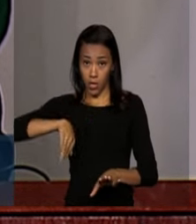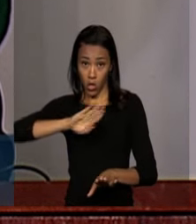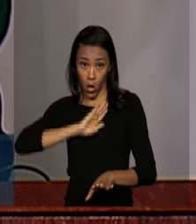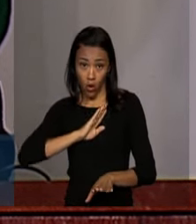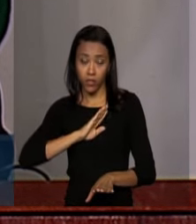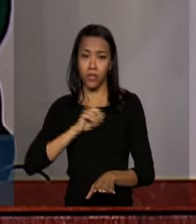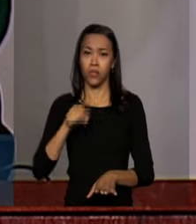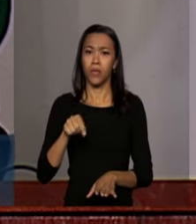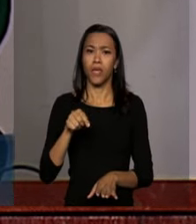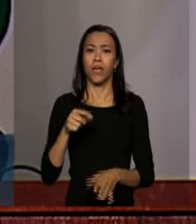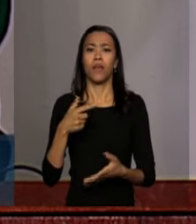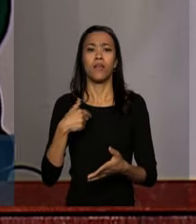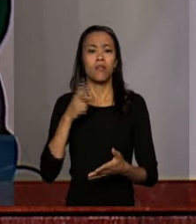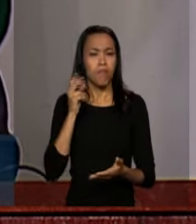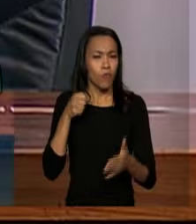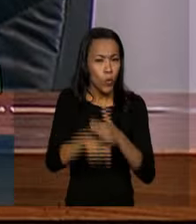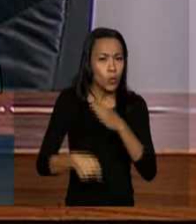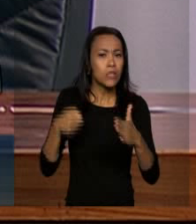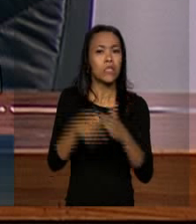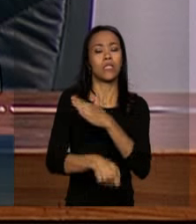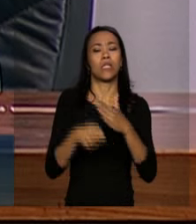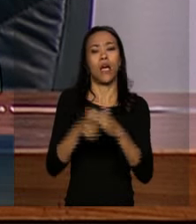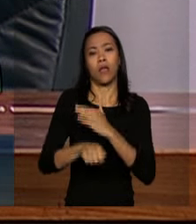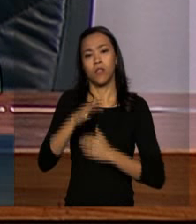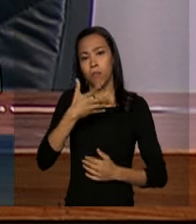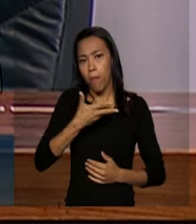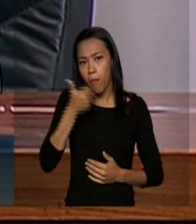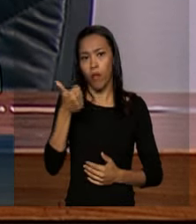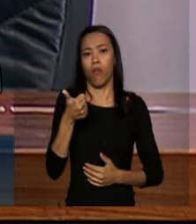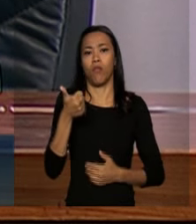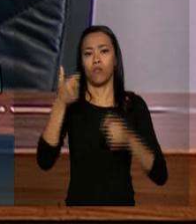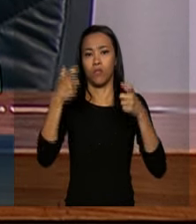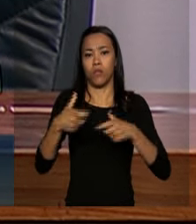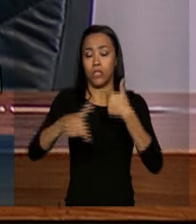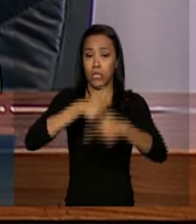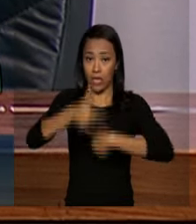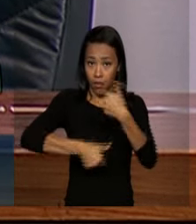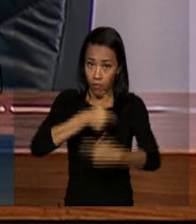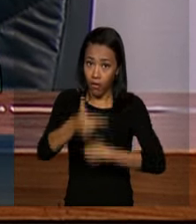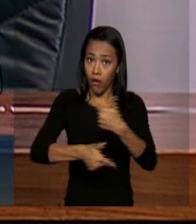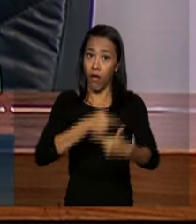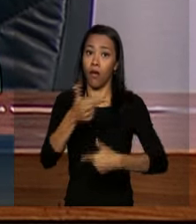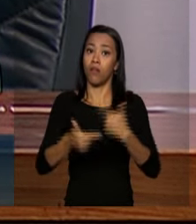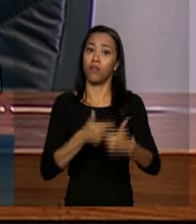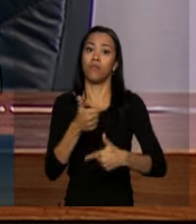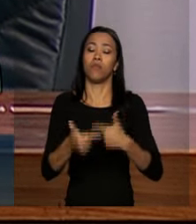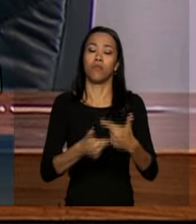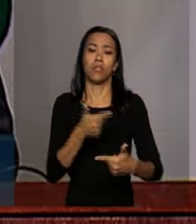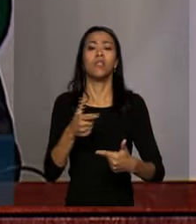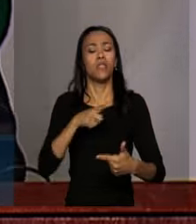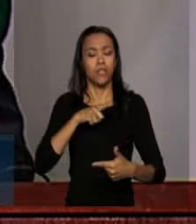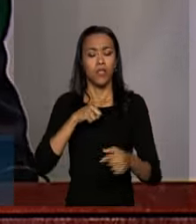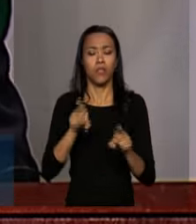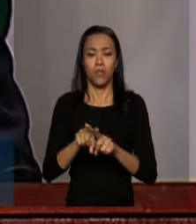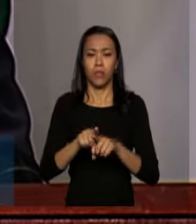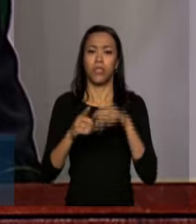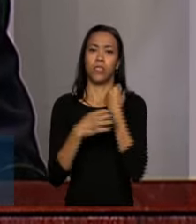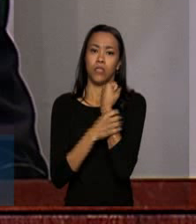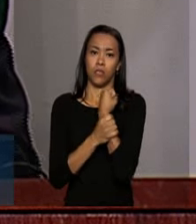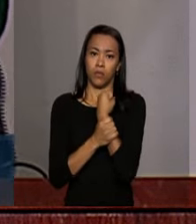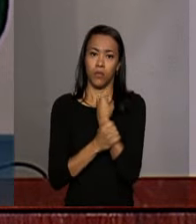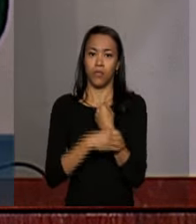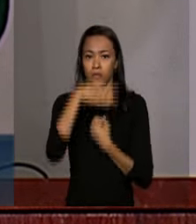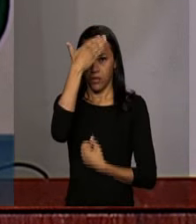dever de pleitear melhorias que nos possibilitem a todos a manutenção de patamares mínimos de segurança e de